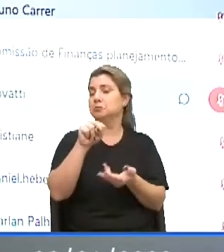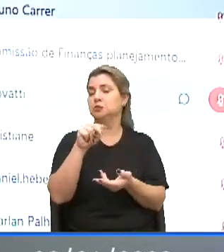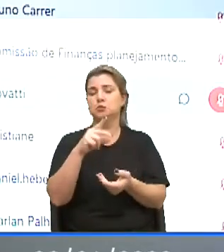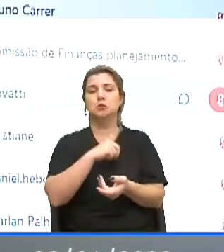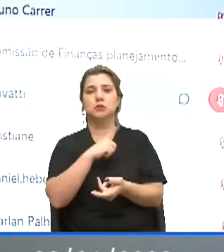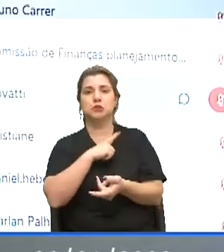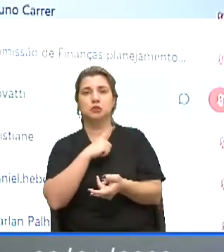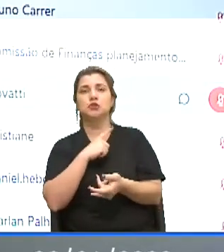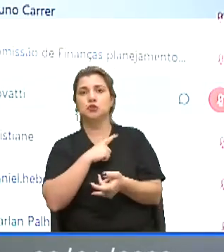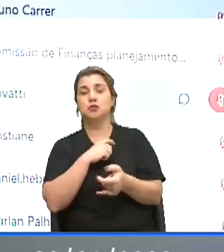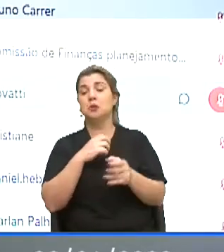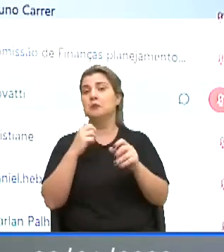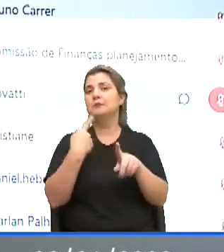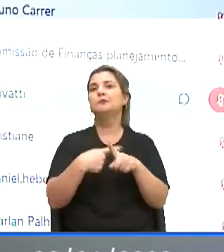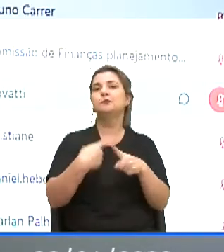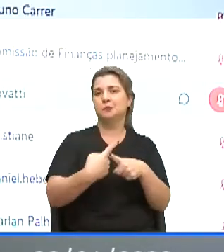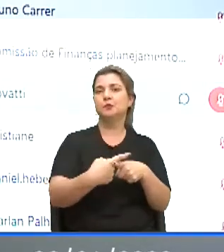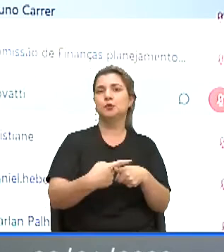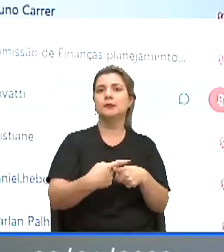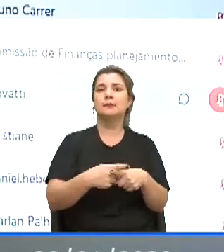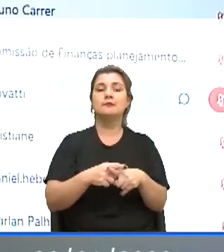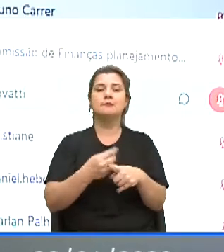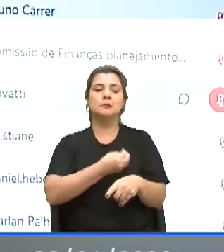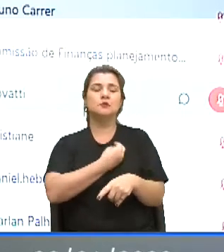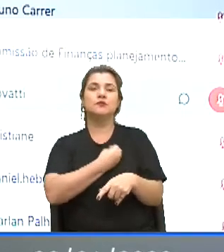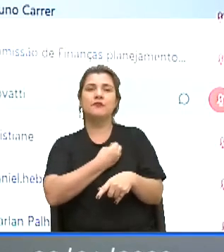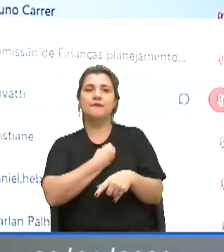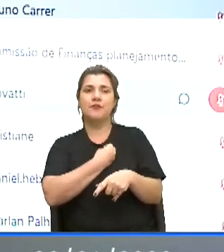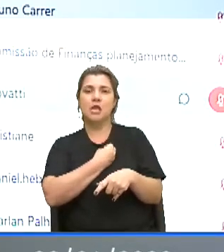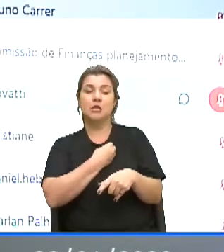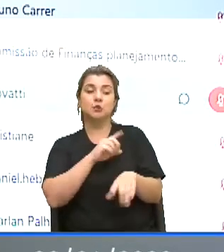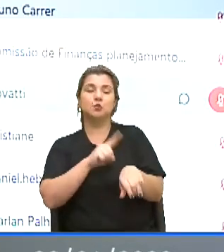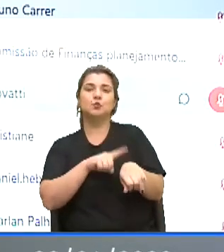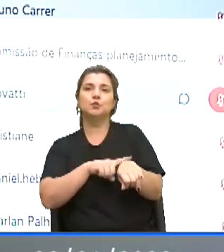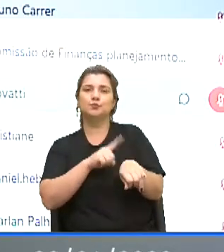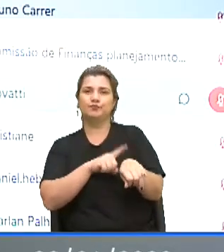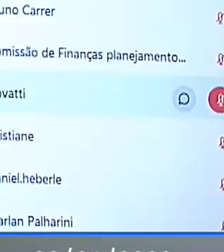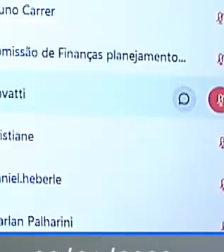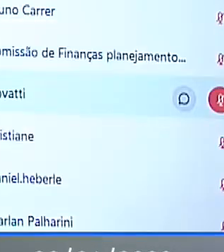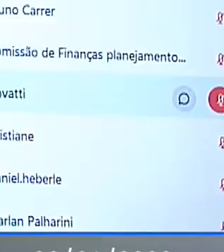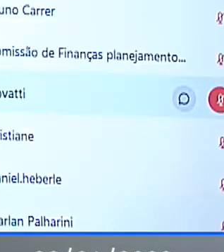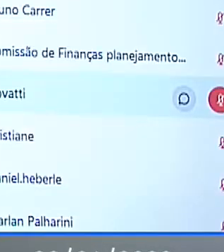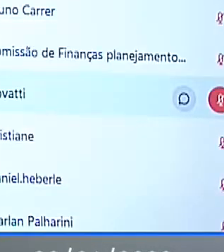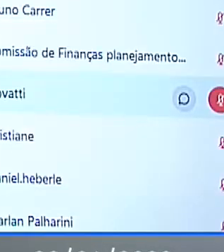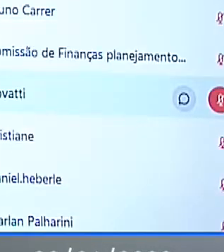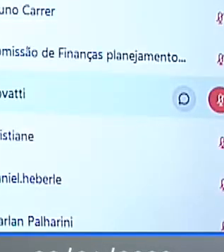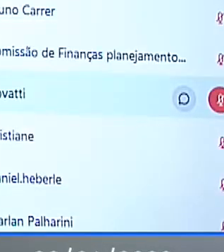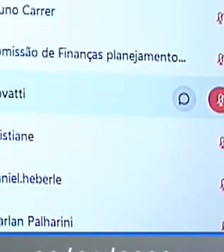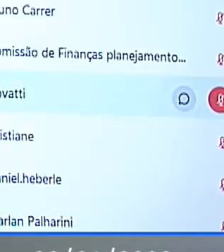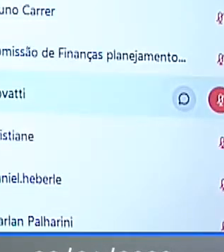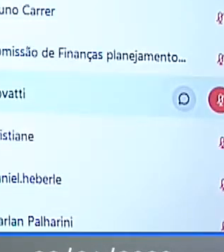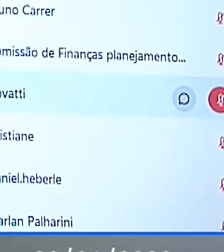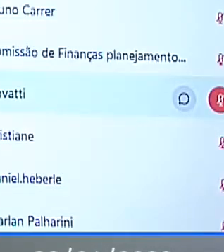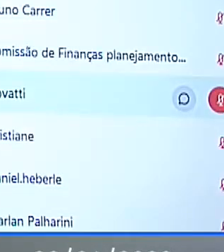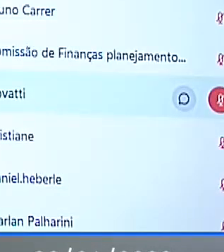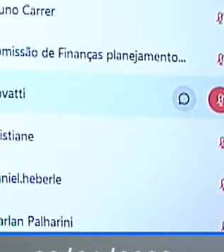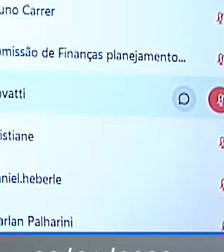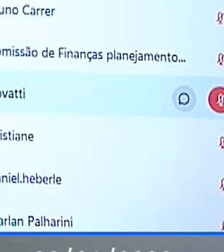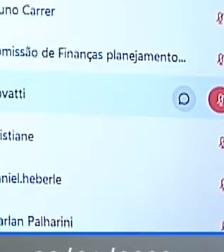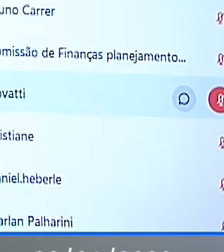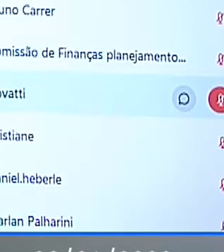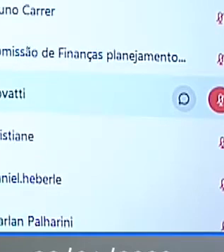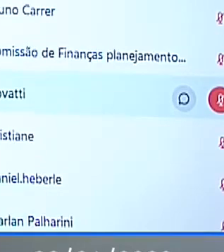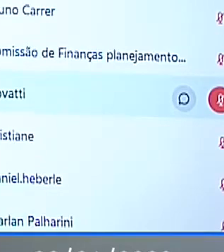porque a gente está vivendo um momento grave, principalmente no nosso ramo da alimentação, porque ele é um ramo extremamente essencial, porque